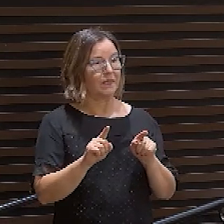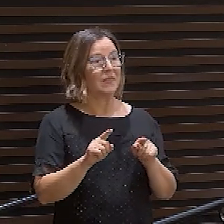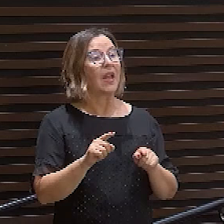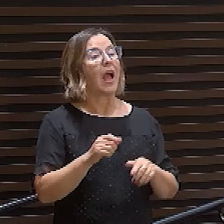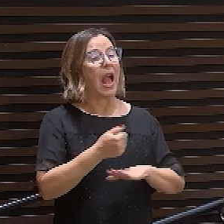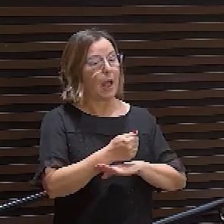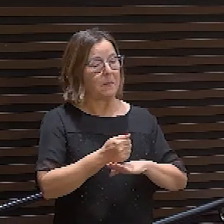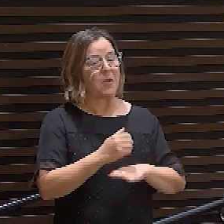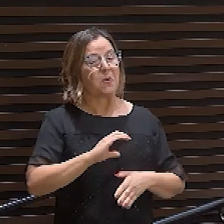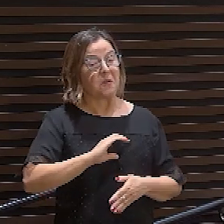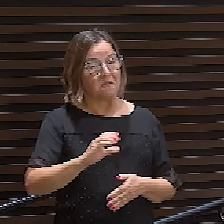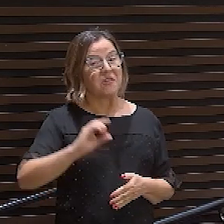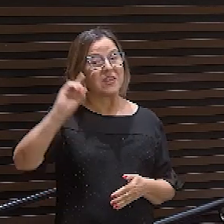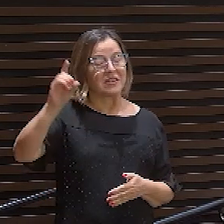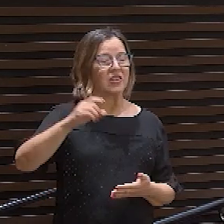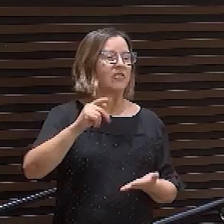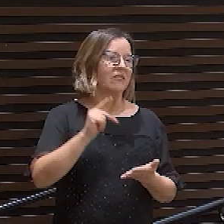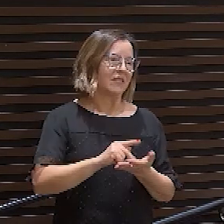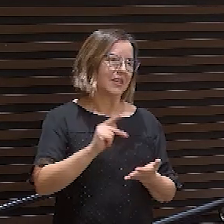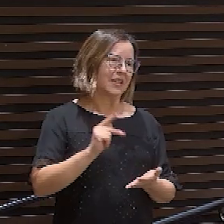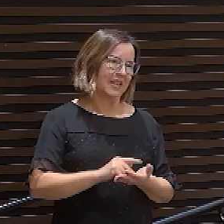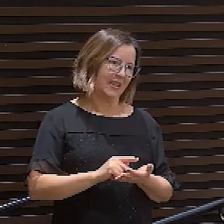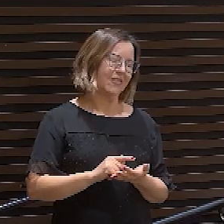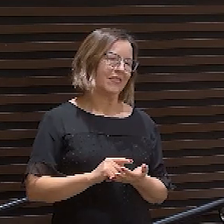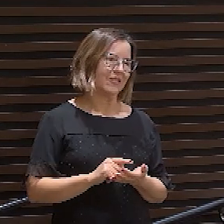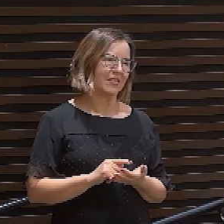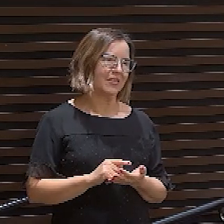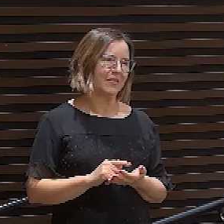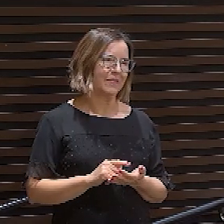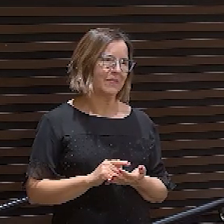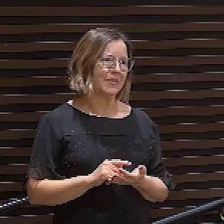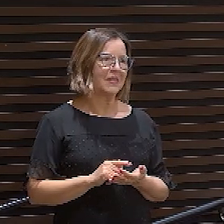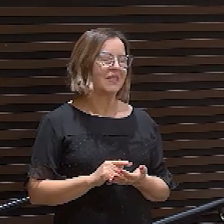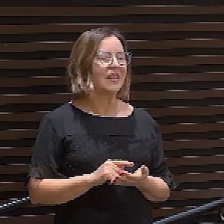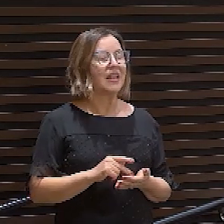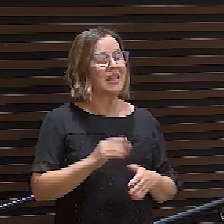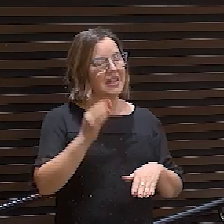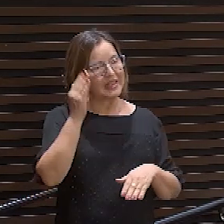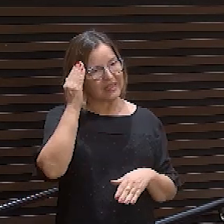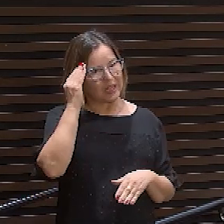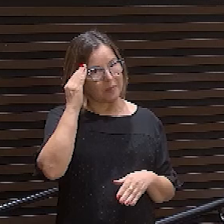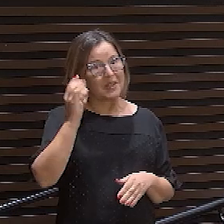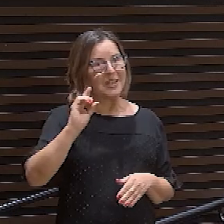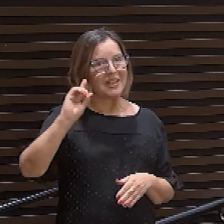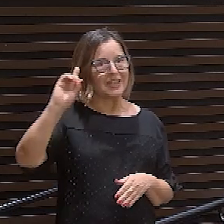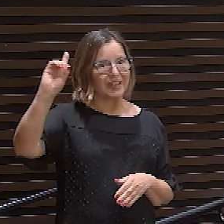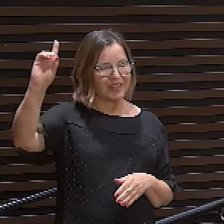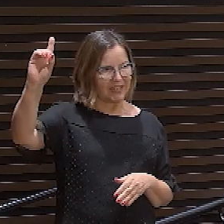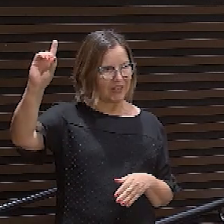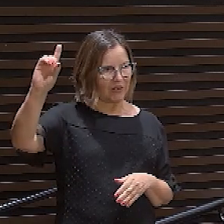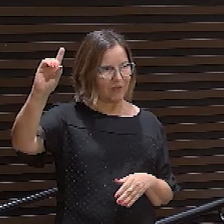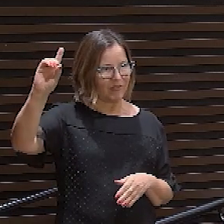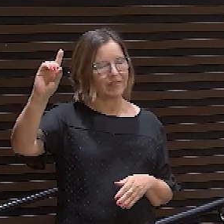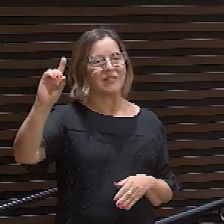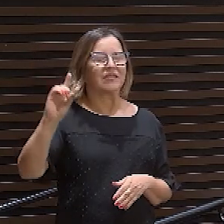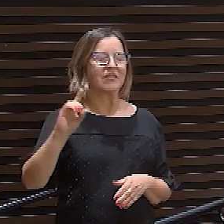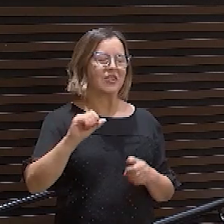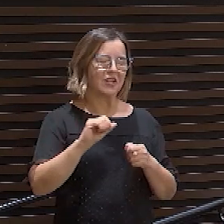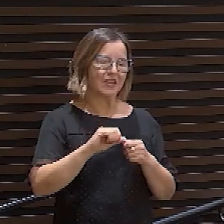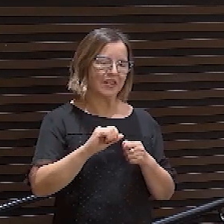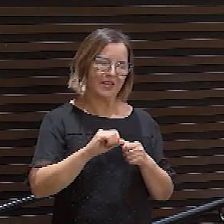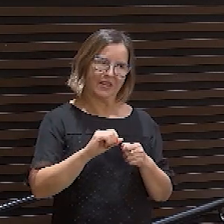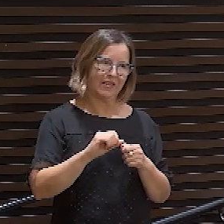Abraão demonstra fé inabalável, confiando que Deus proveria, mesmo diante de uma ordem tão